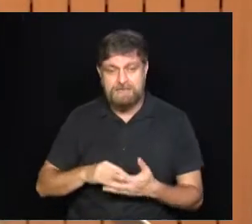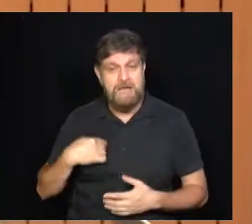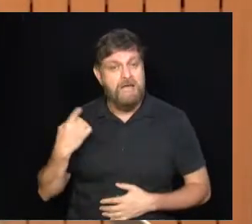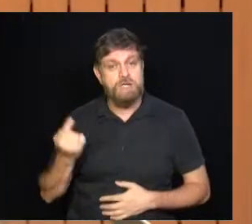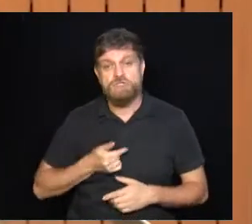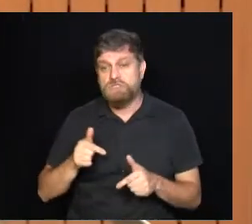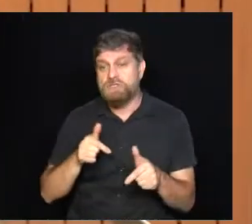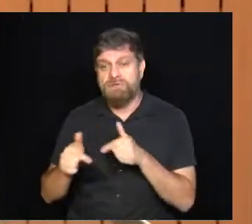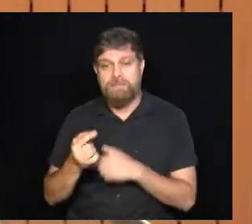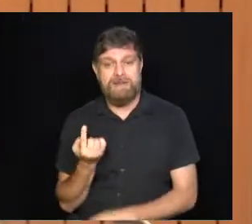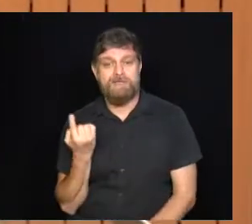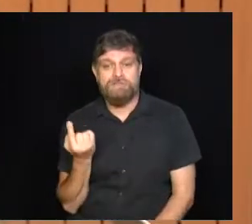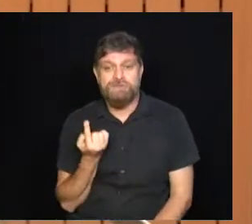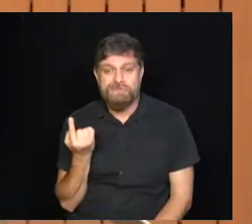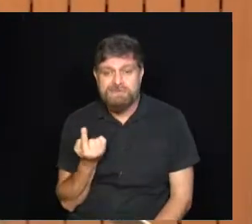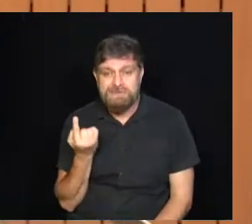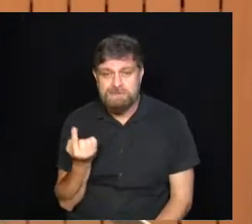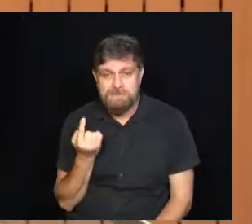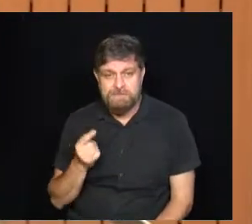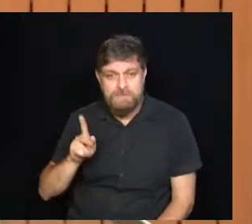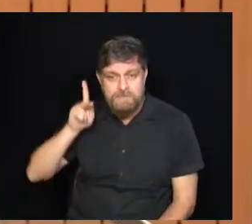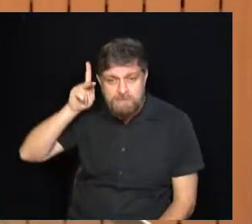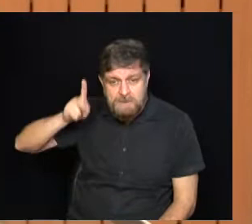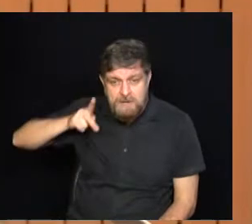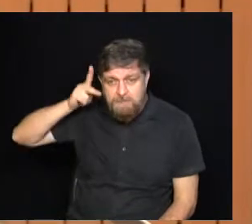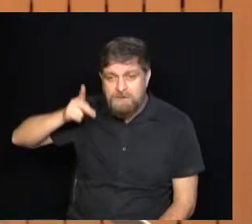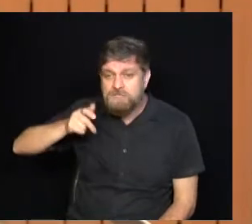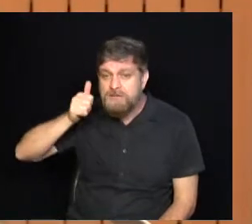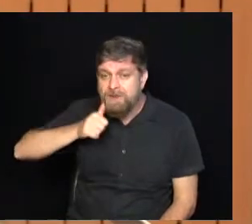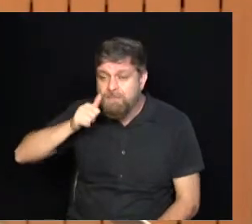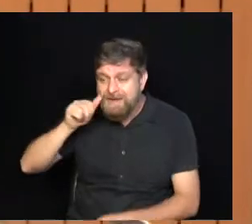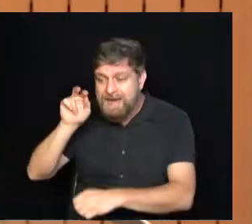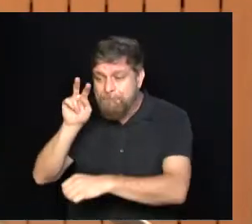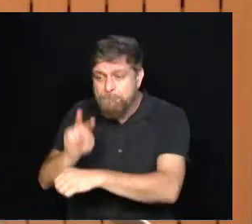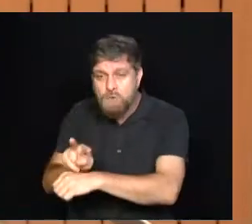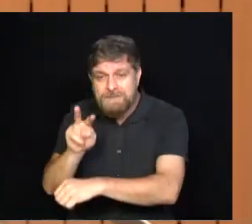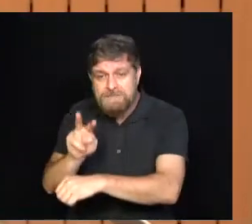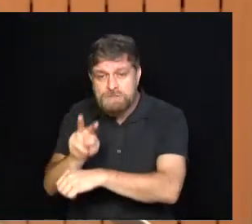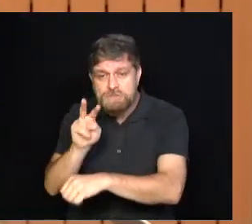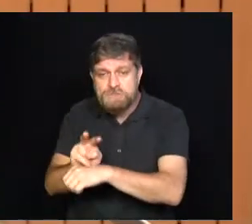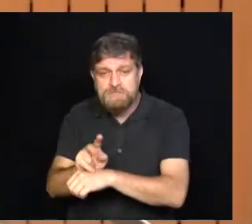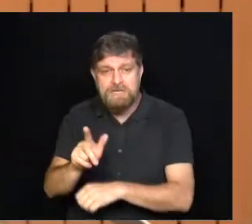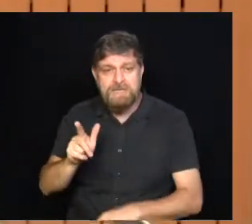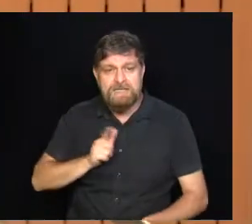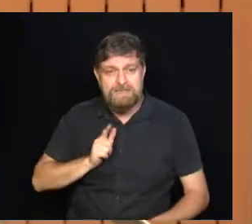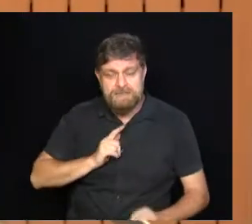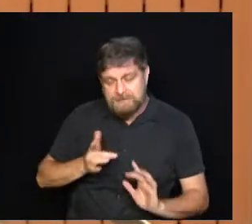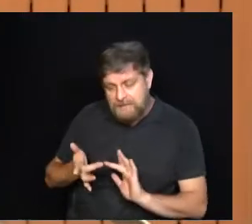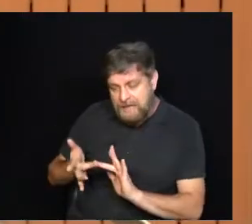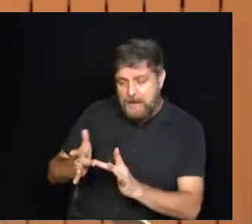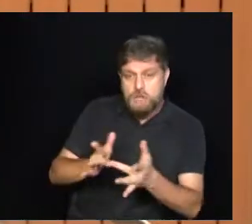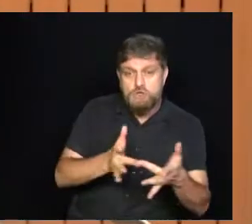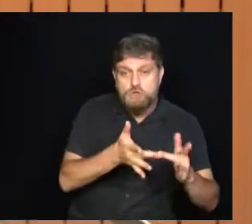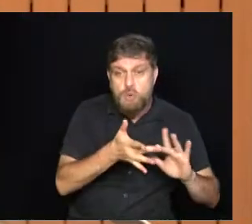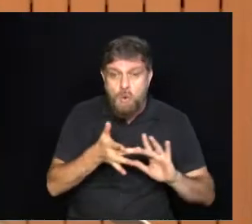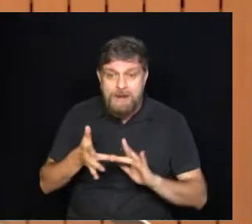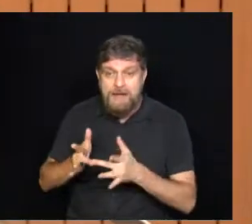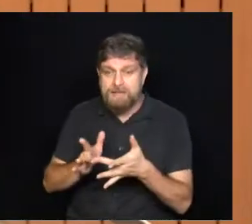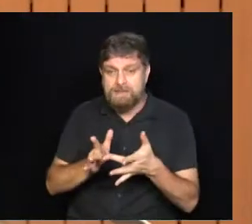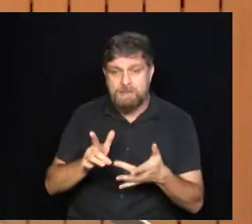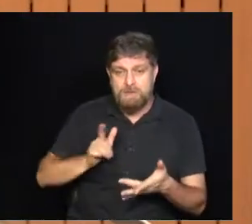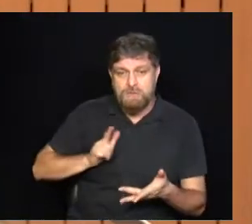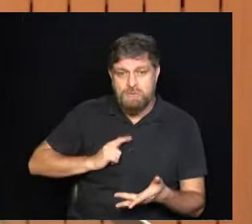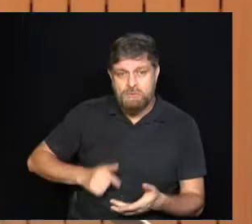trabalhamos sozinhos, né? A política de proteção para as mulheres é uma política que tem que estar articulada com todas as